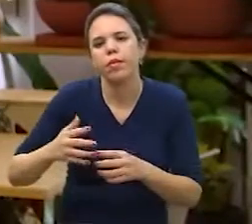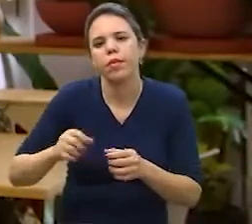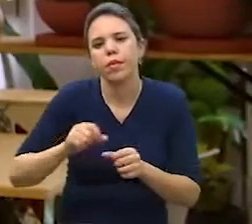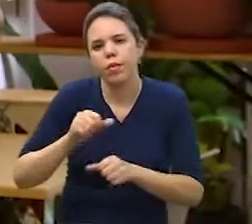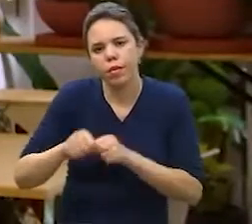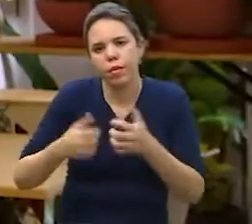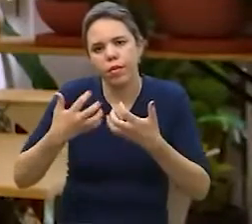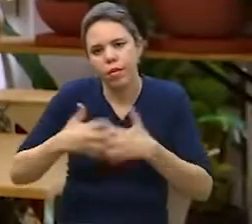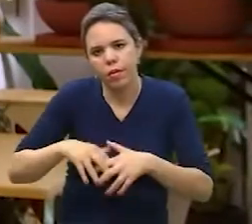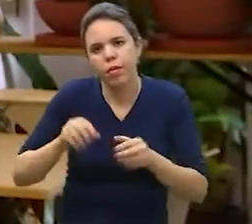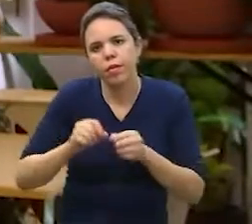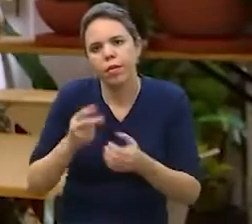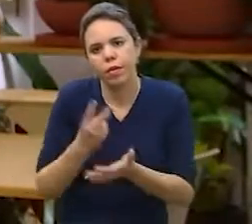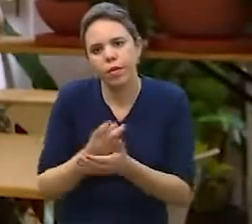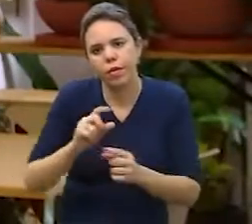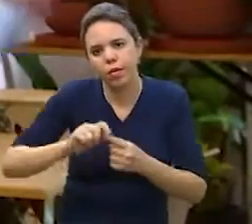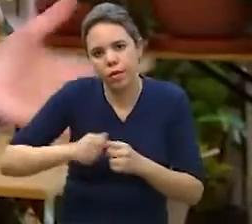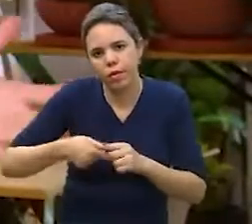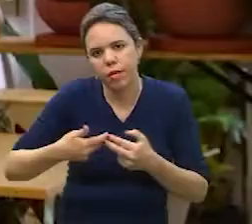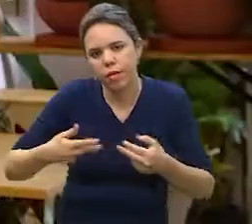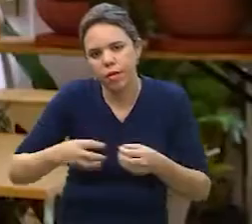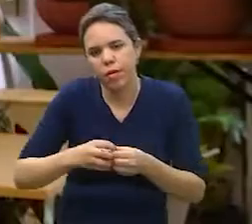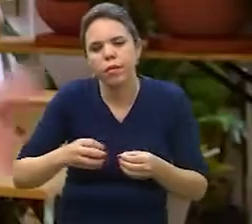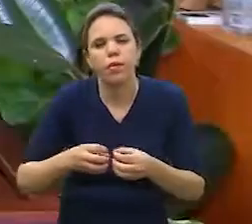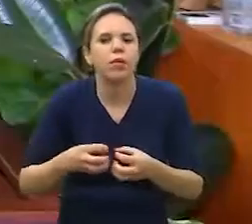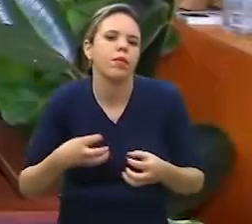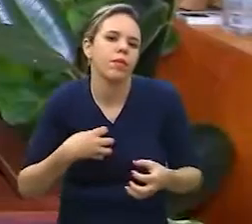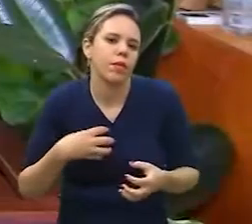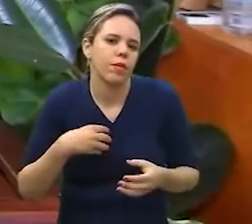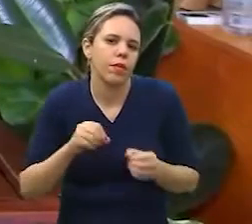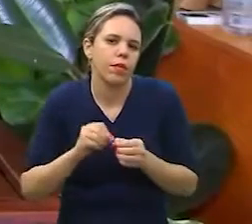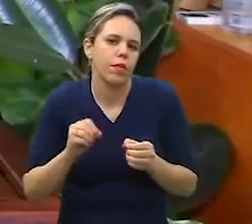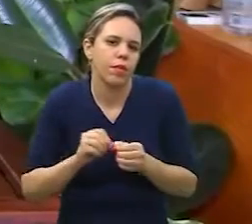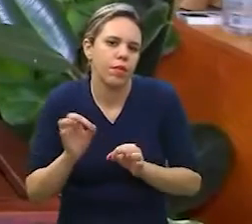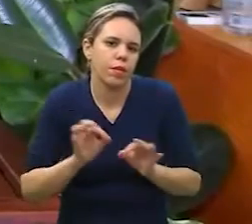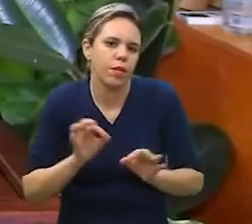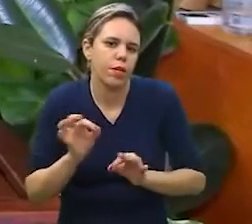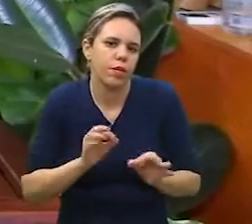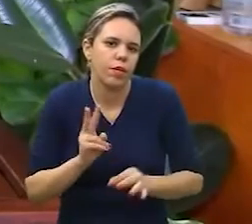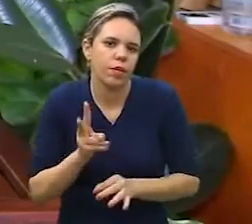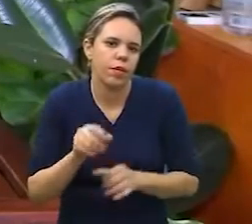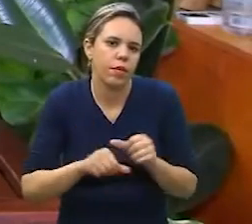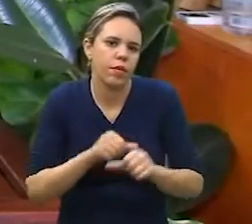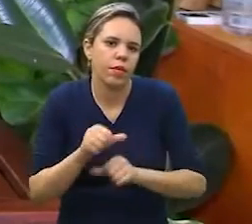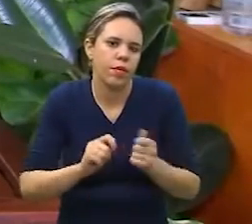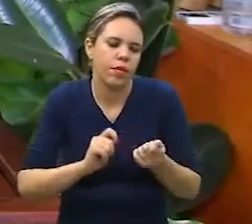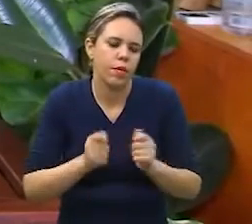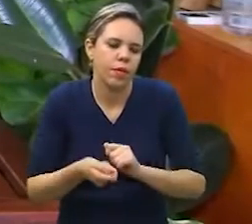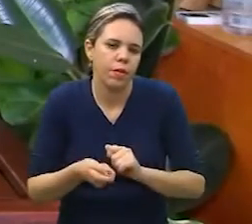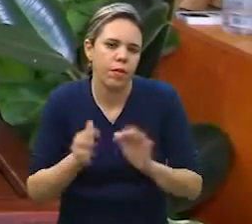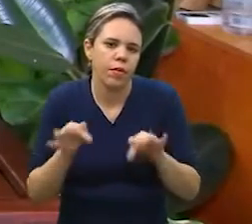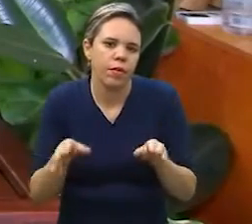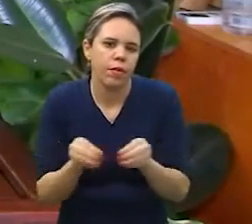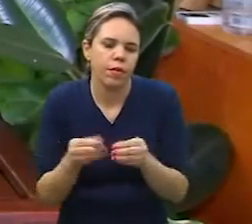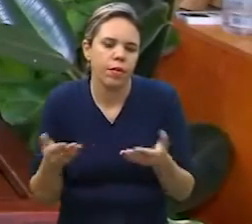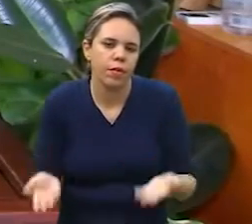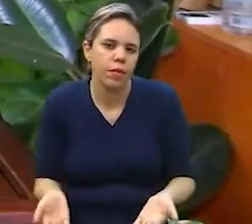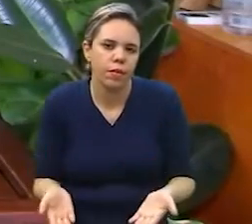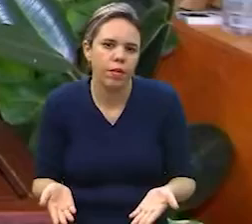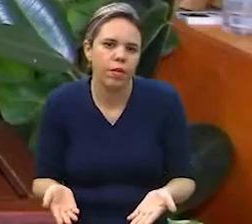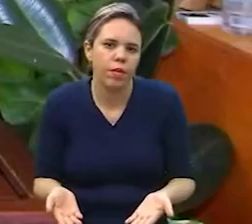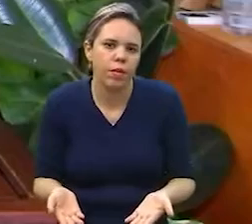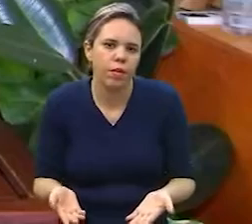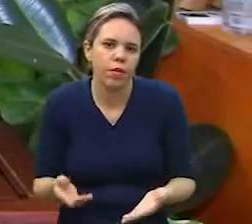torra diferente. Então, o mesmo grão, muitas das vezes, vai ter vários sabores e vários jeitos de fazer. E isso sempre vai modificar no final. E fora